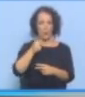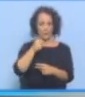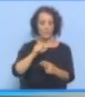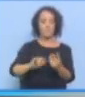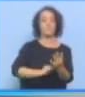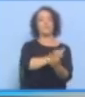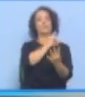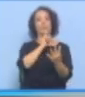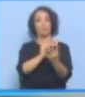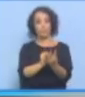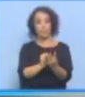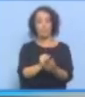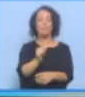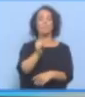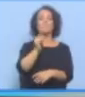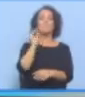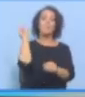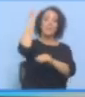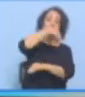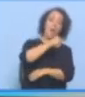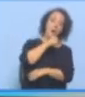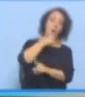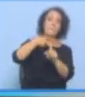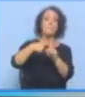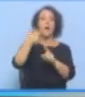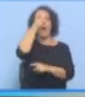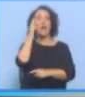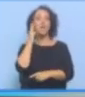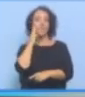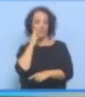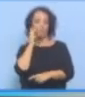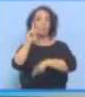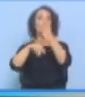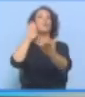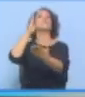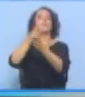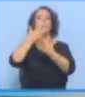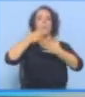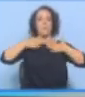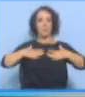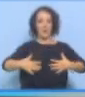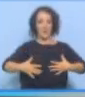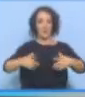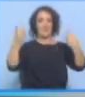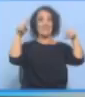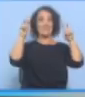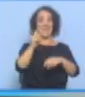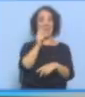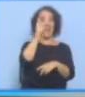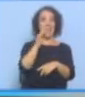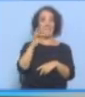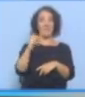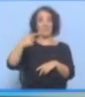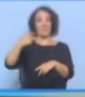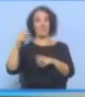batismo na água e no óleo do crisma, e depois 3 de explicação-conclusão. A veste branca, o éfatá